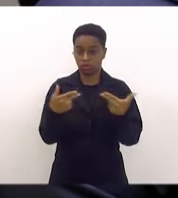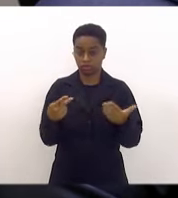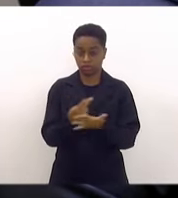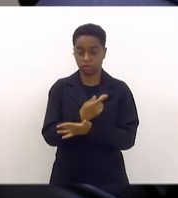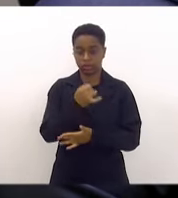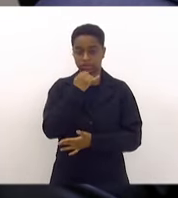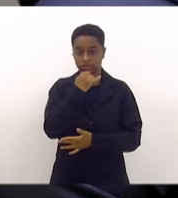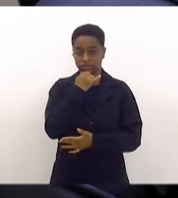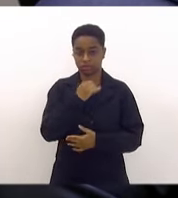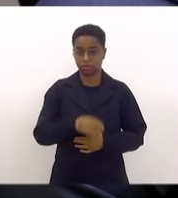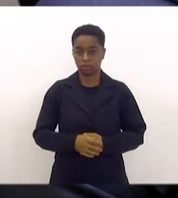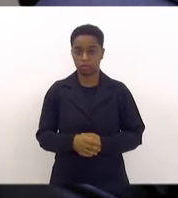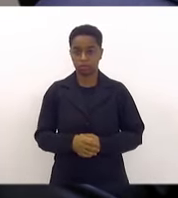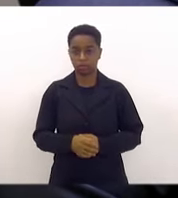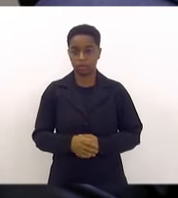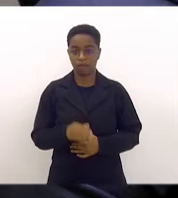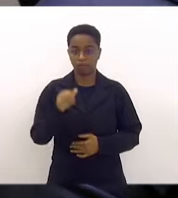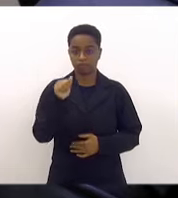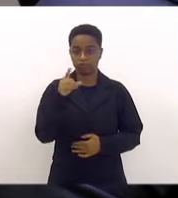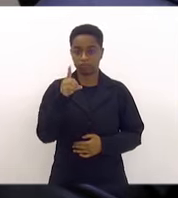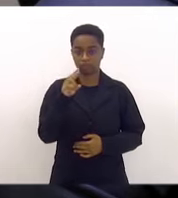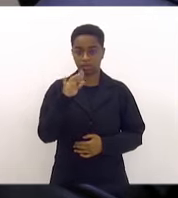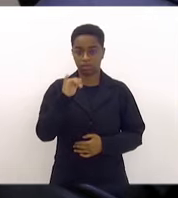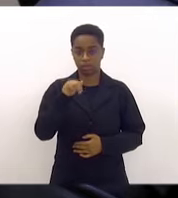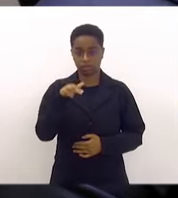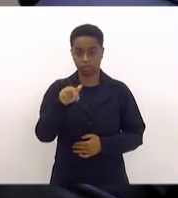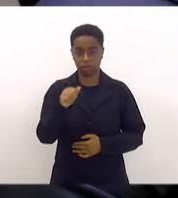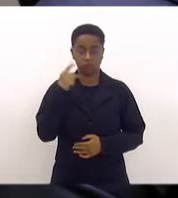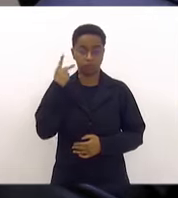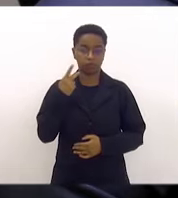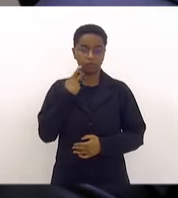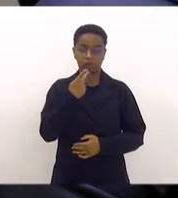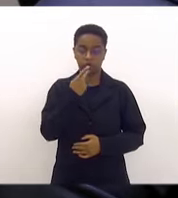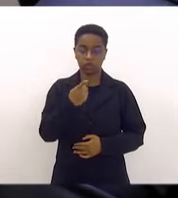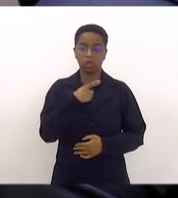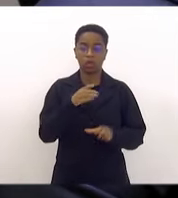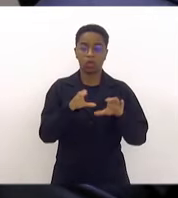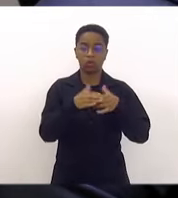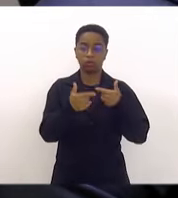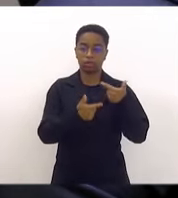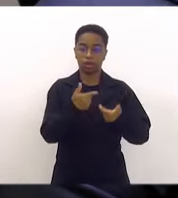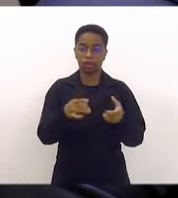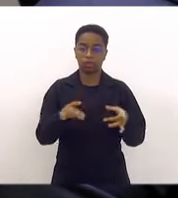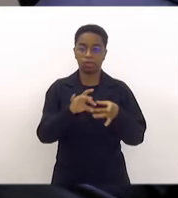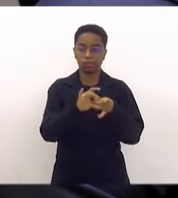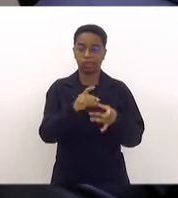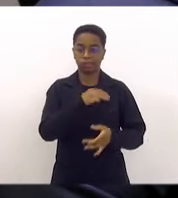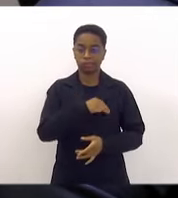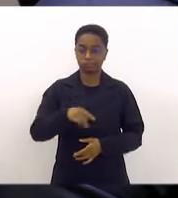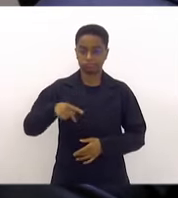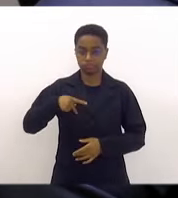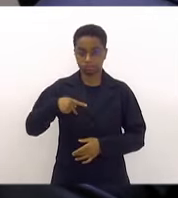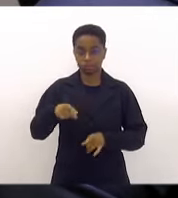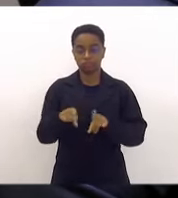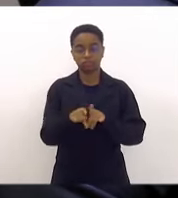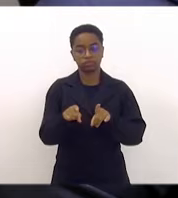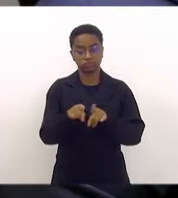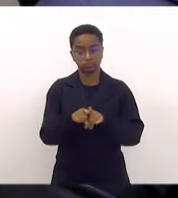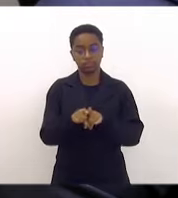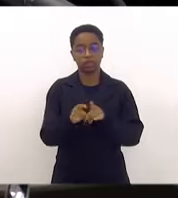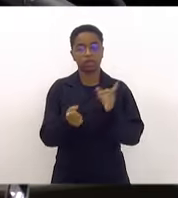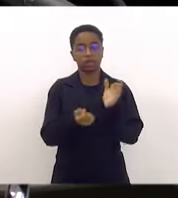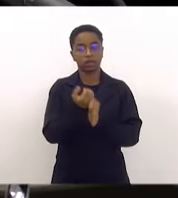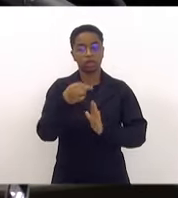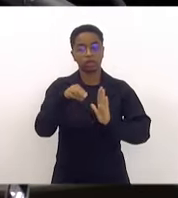a a a senhora Adriana promotora falou de um GT do Ministério Público que também tá produzindo